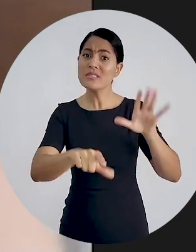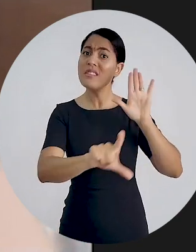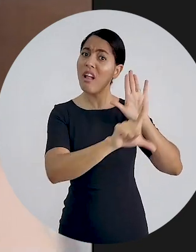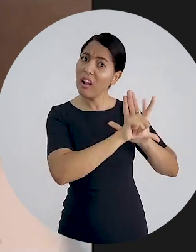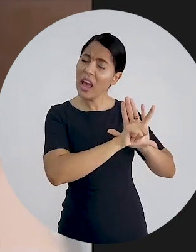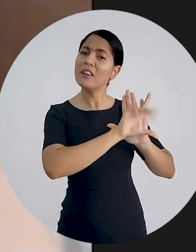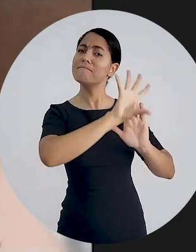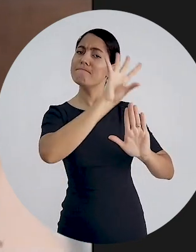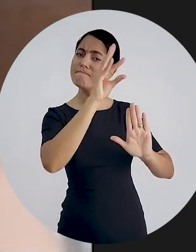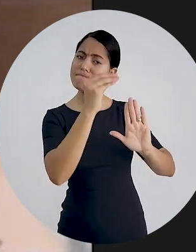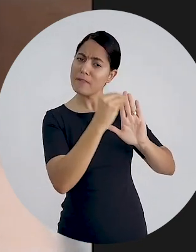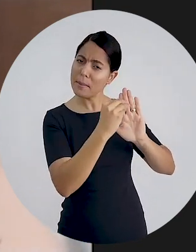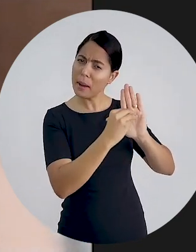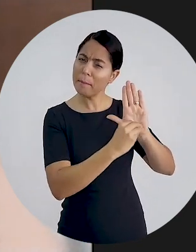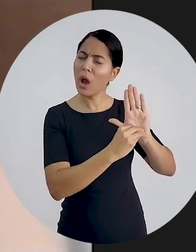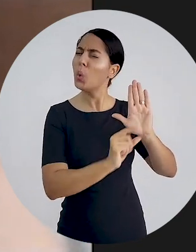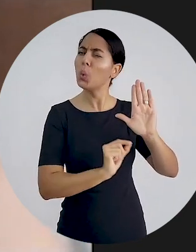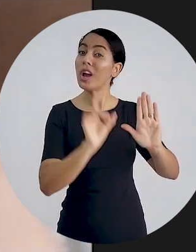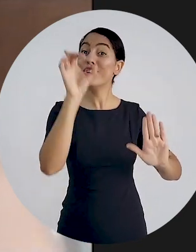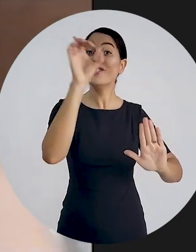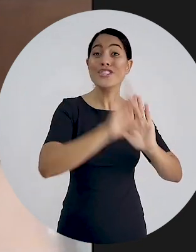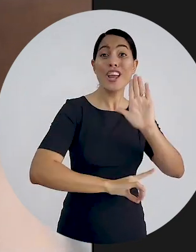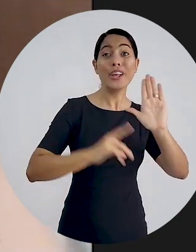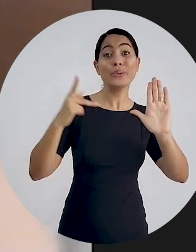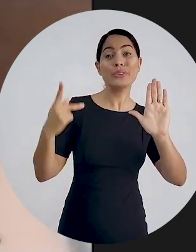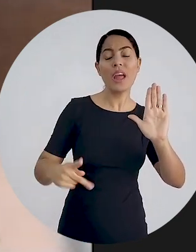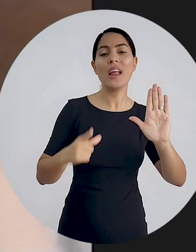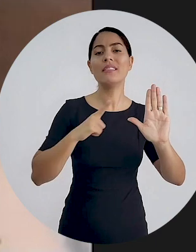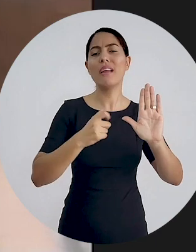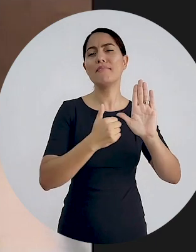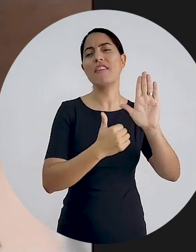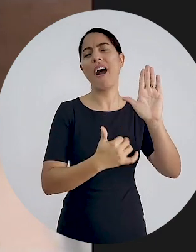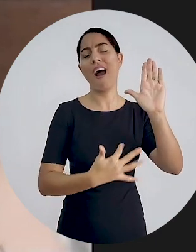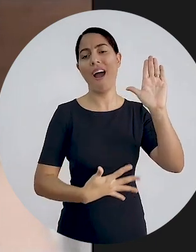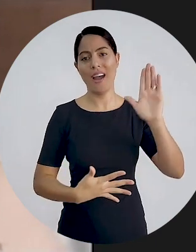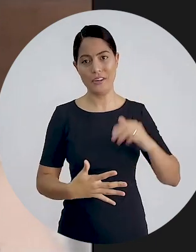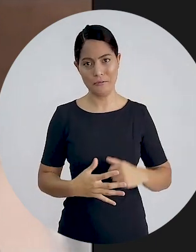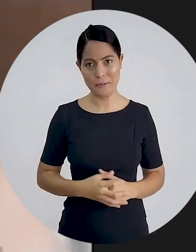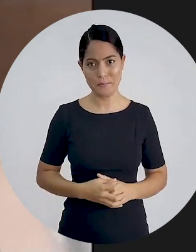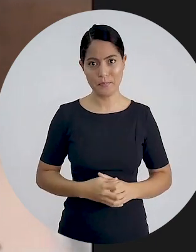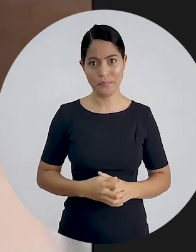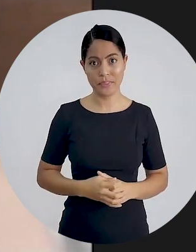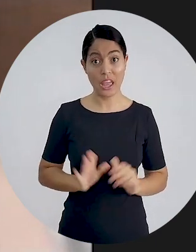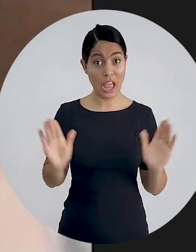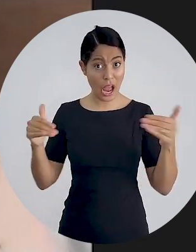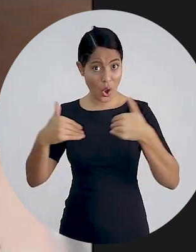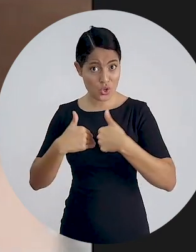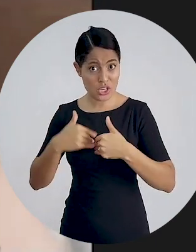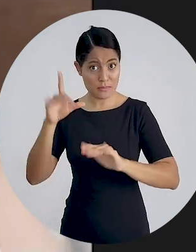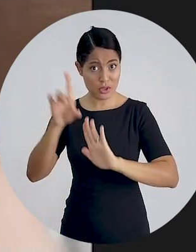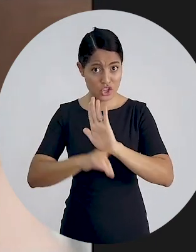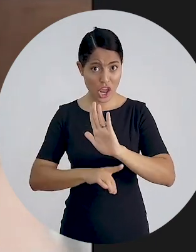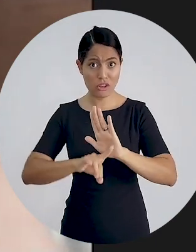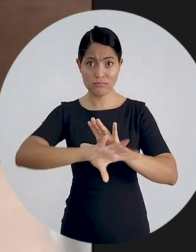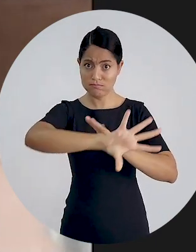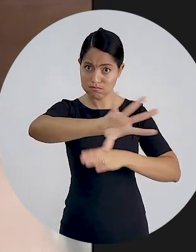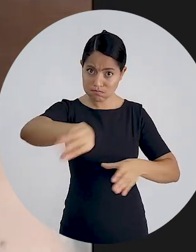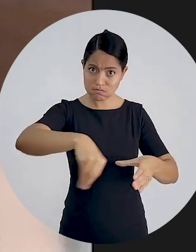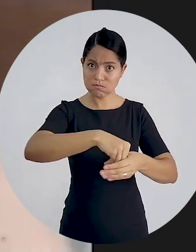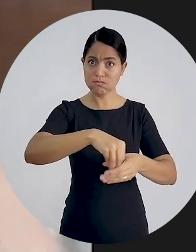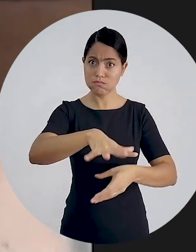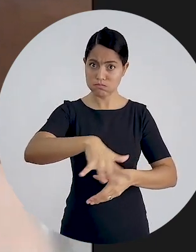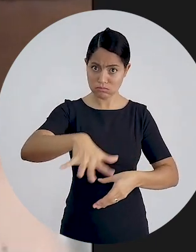porque ela que contempla todos os direitos. O autista não só tem o direito à sala de aula,